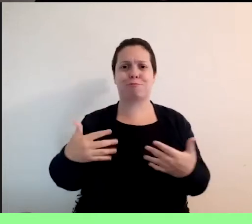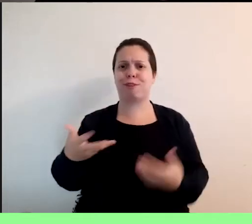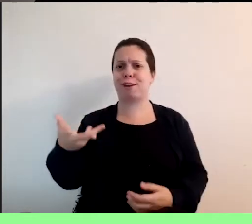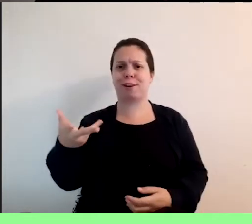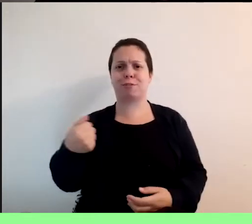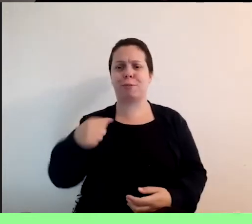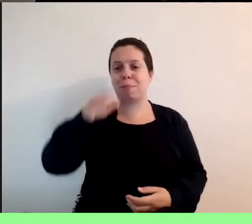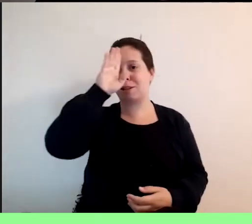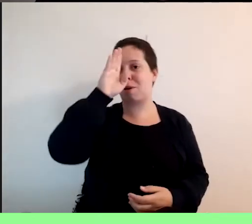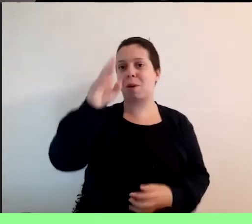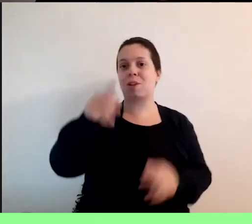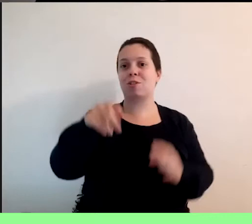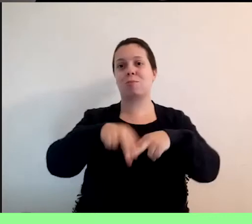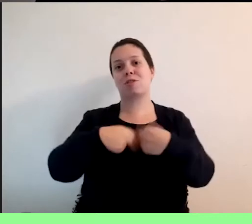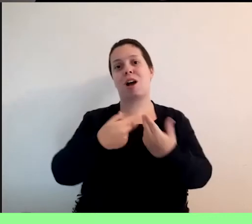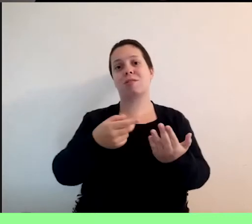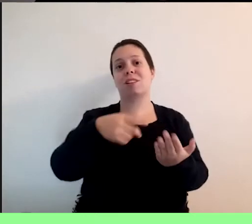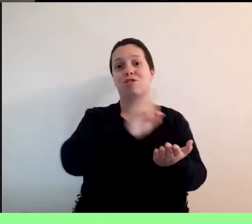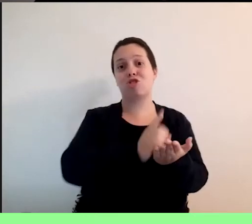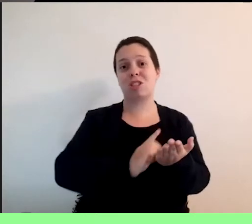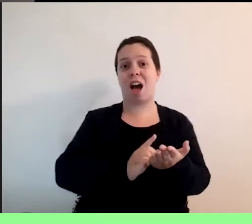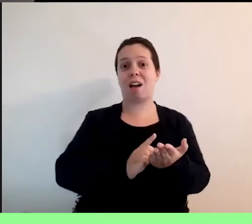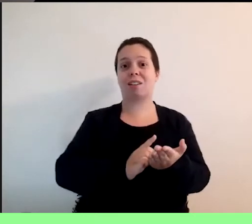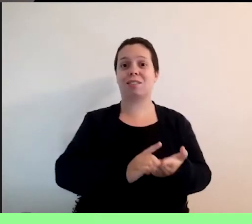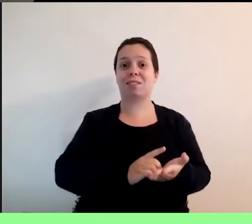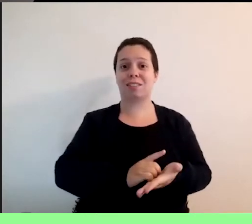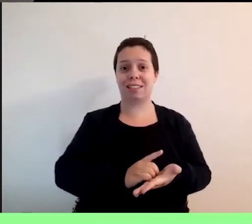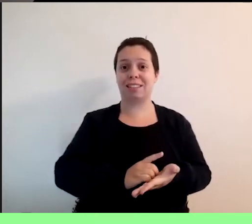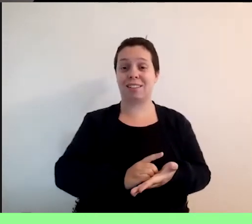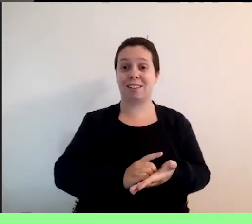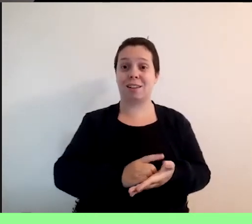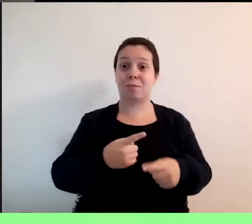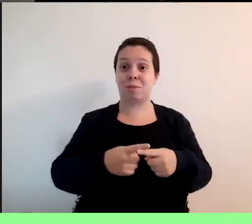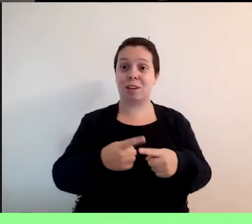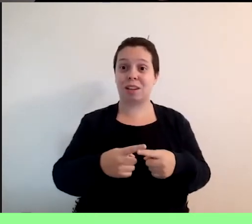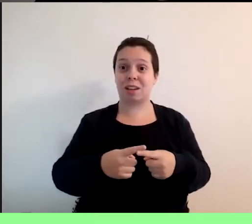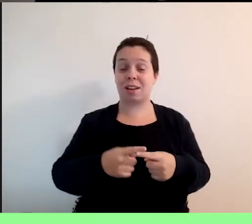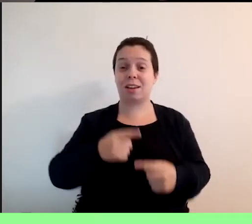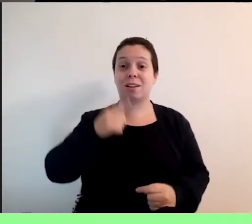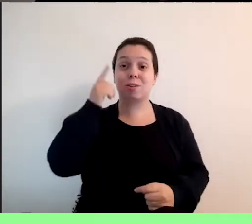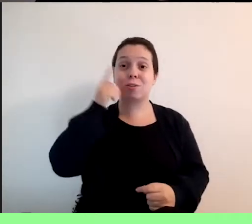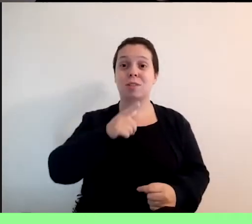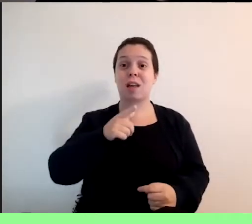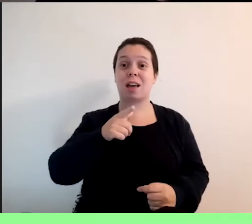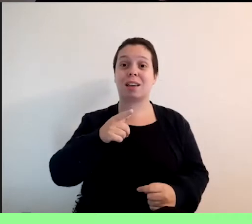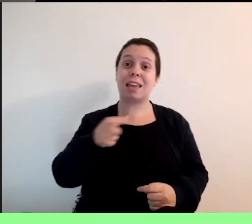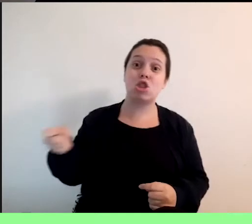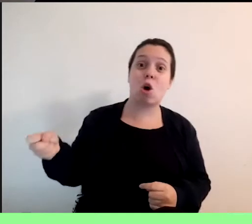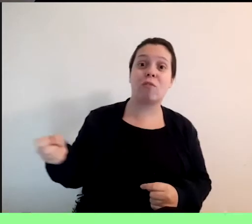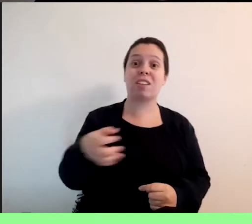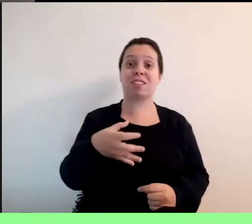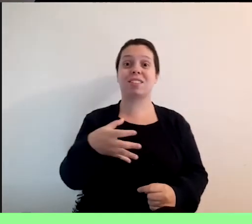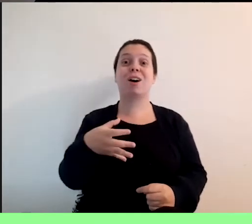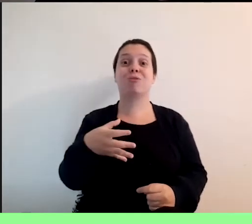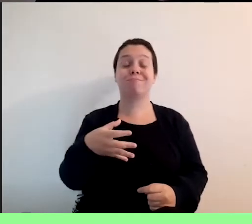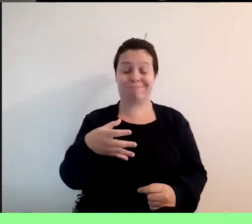ali, onde a gente faz essa inovação através da acessibilidade, pensando nessas formas de